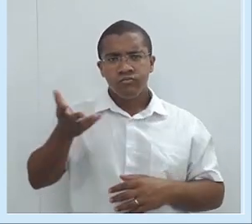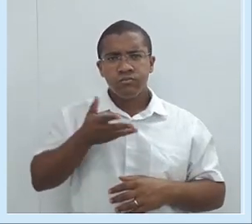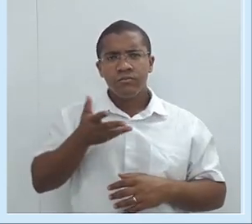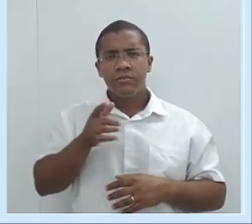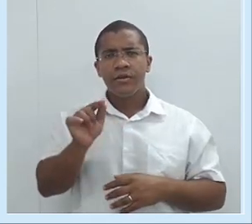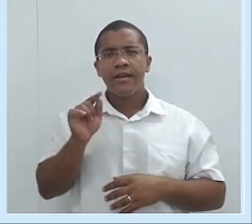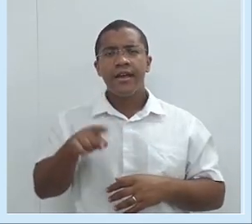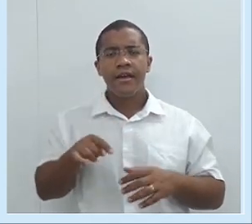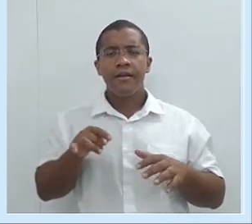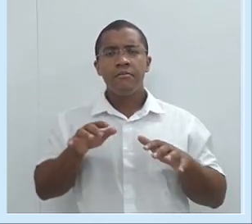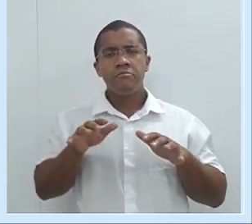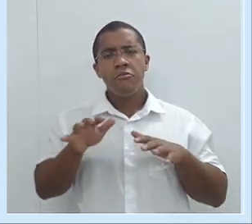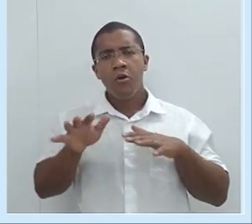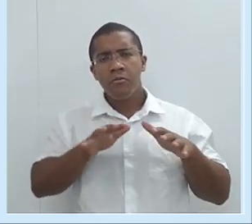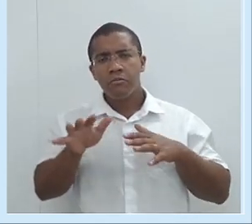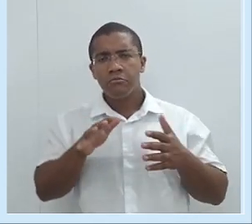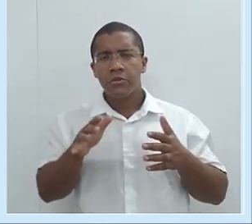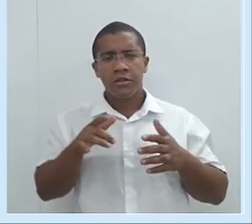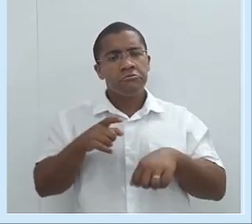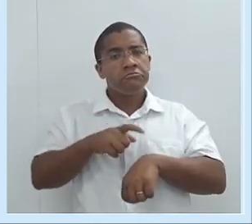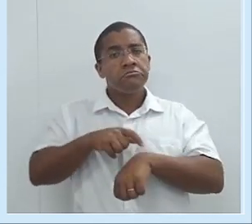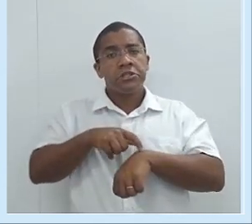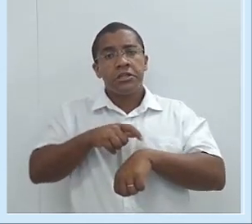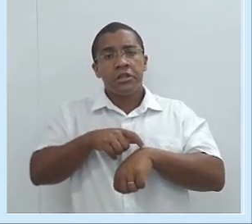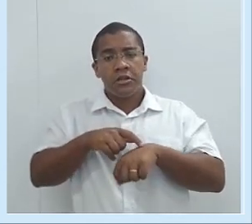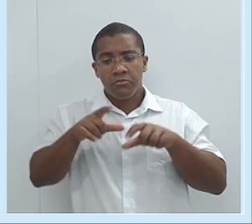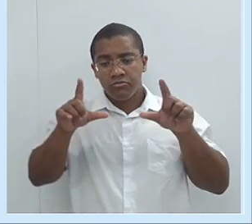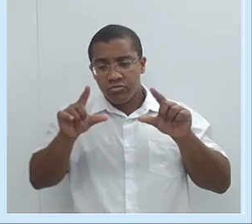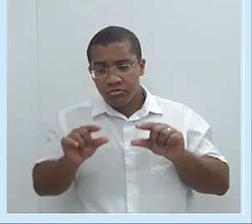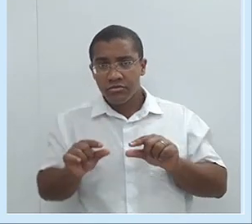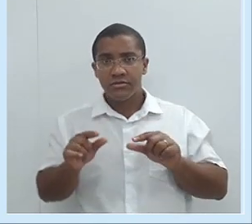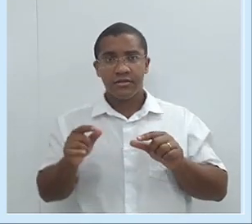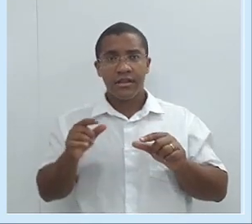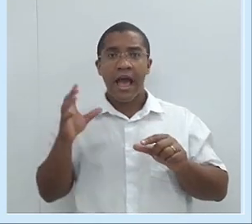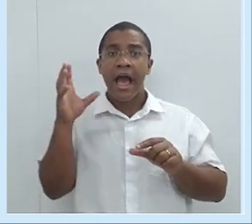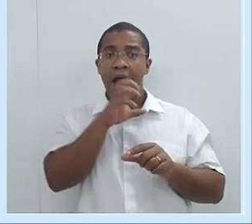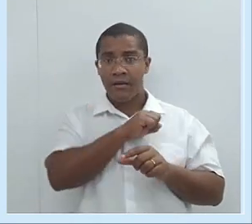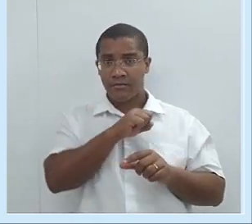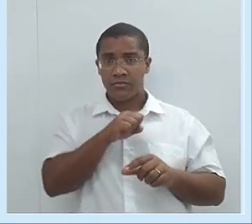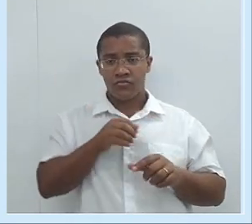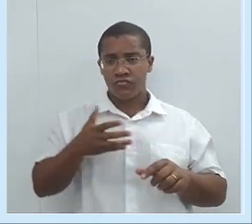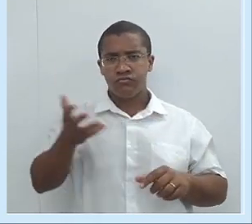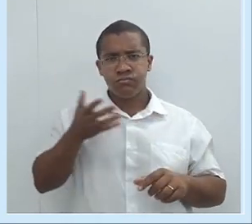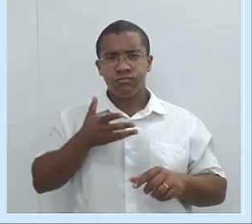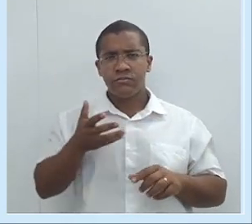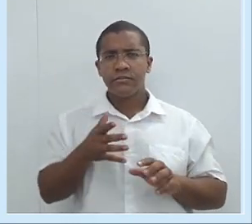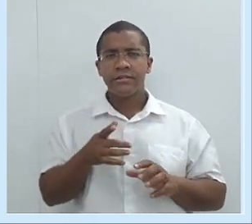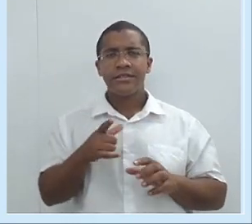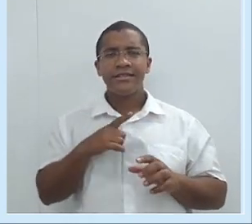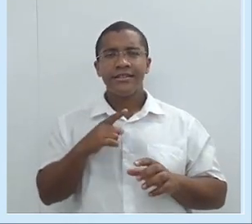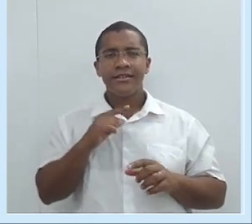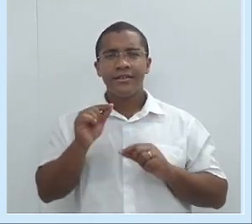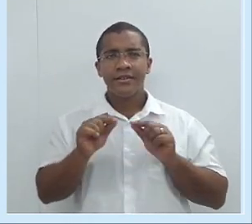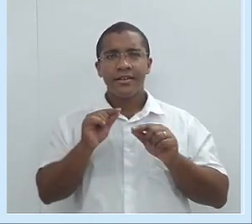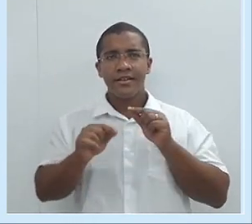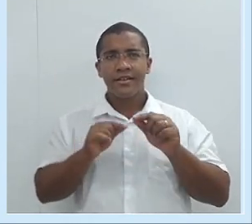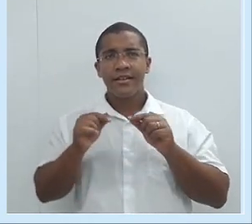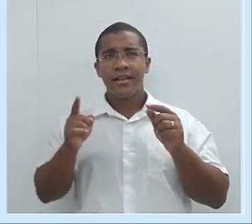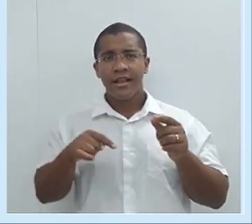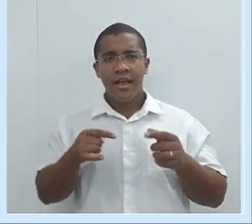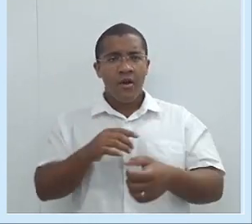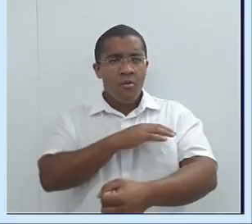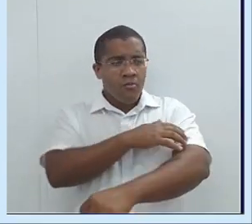executar algumas ações motoras em um mínimo de tempo possível. É a rapidez da contração e